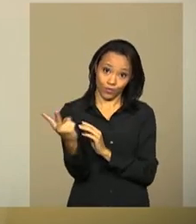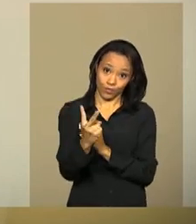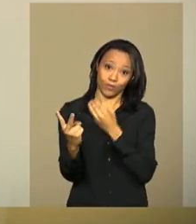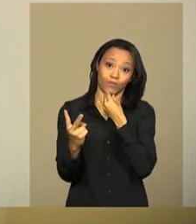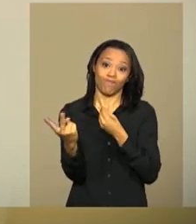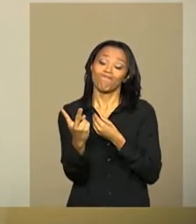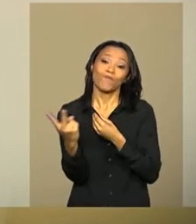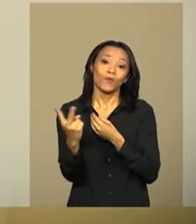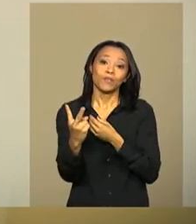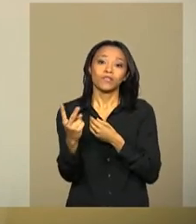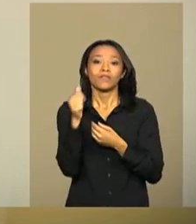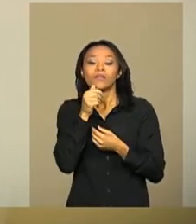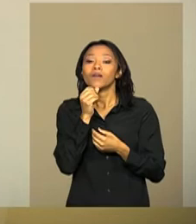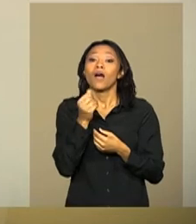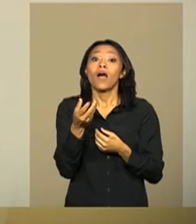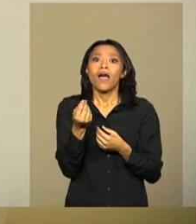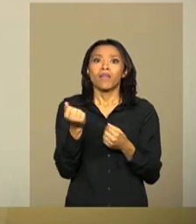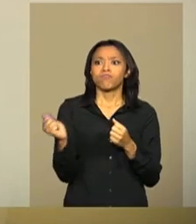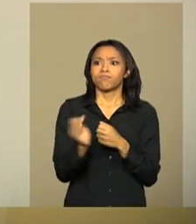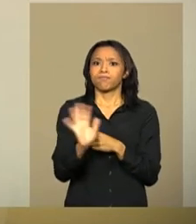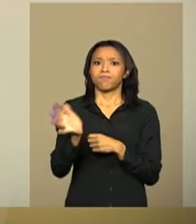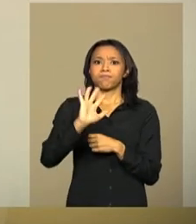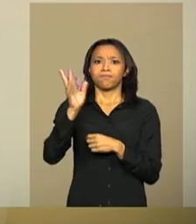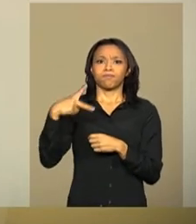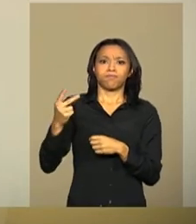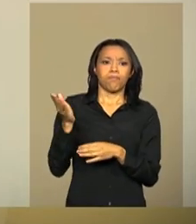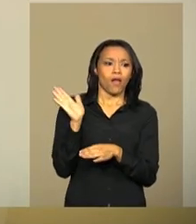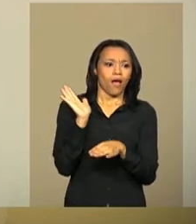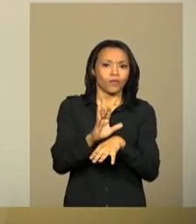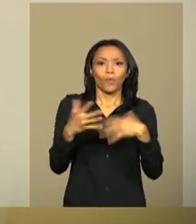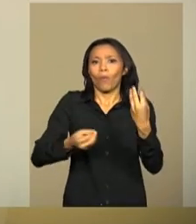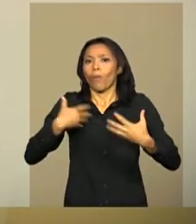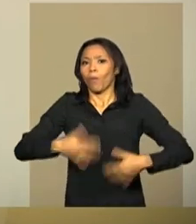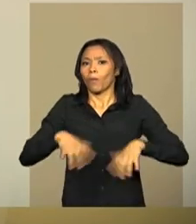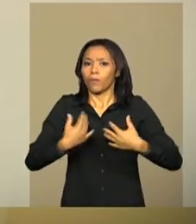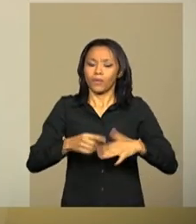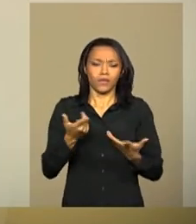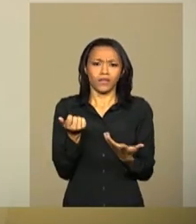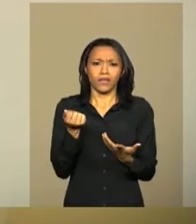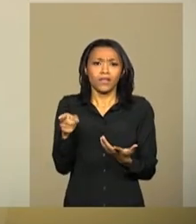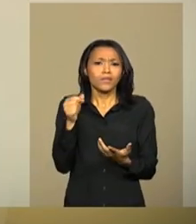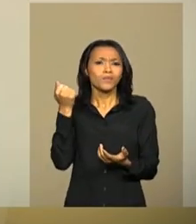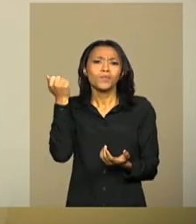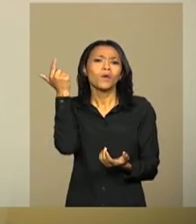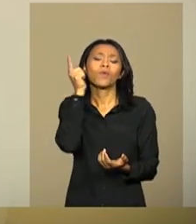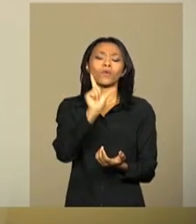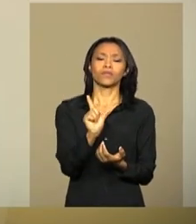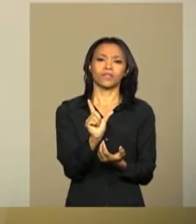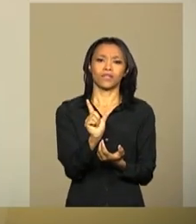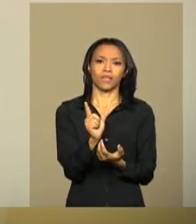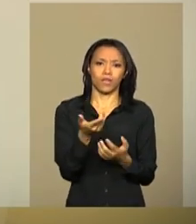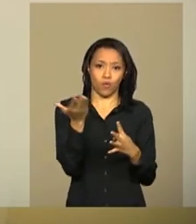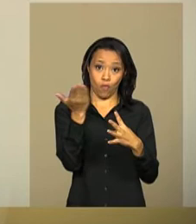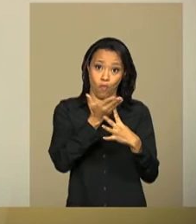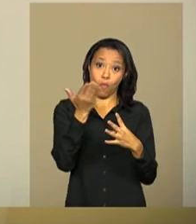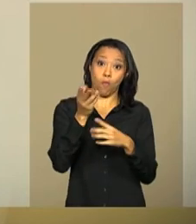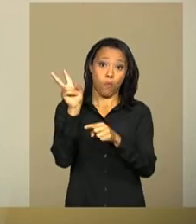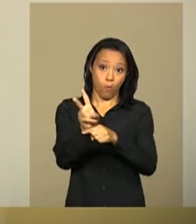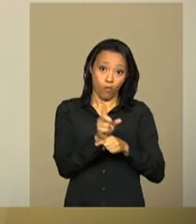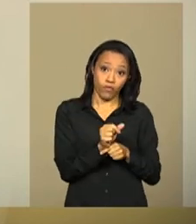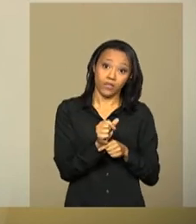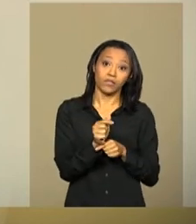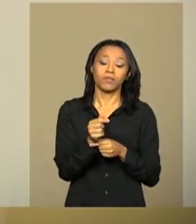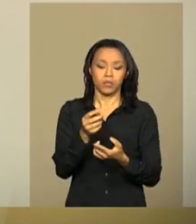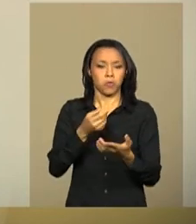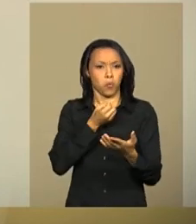da Miralva seria muito alta para a renda deles e não permitiria que eles obtivesse um financiamento aprovado